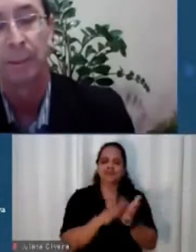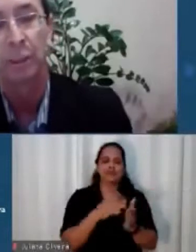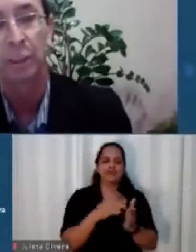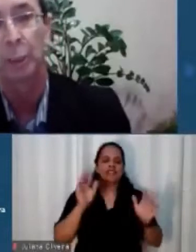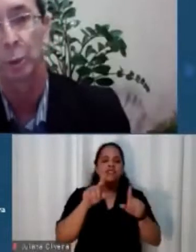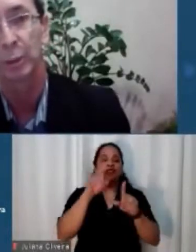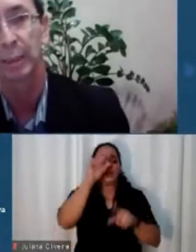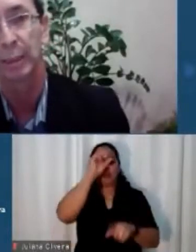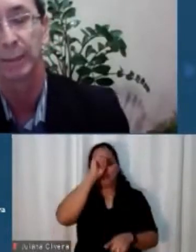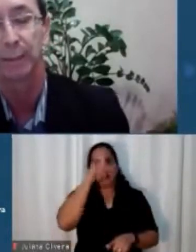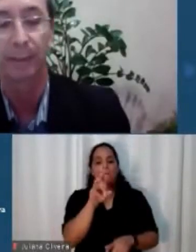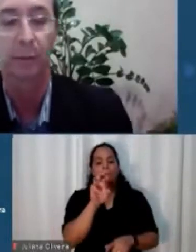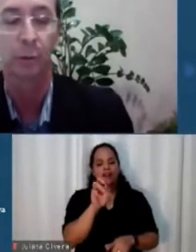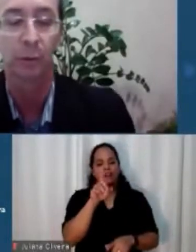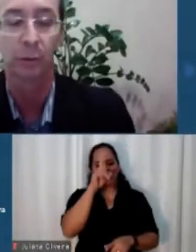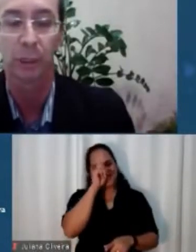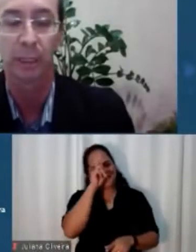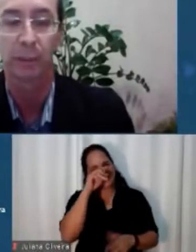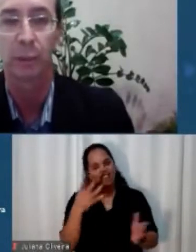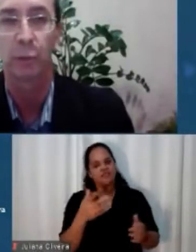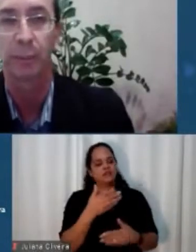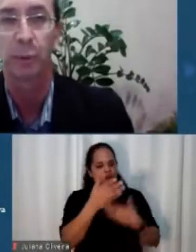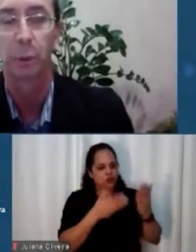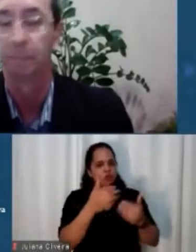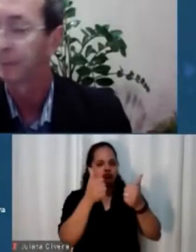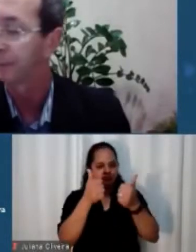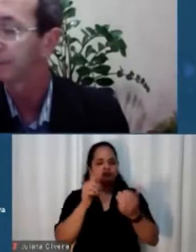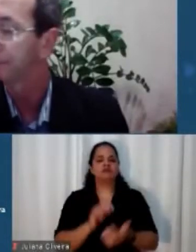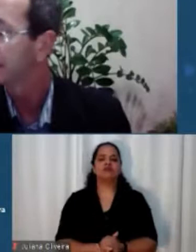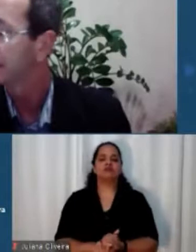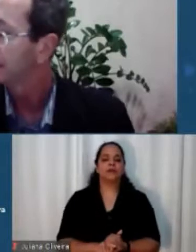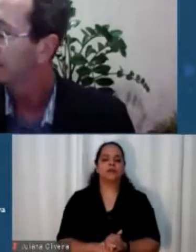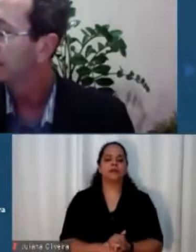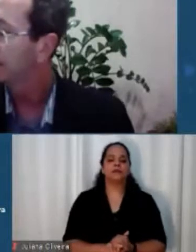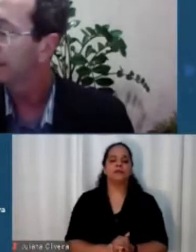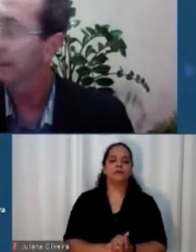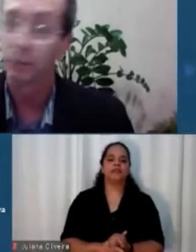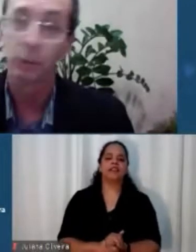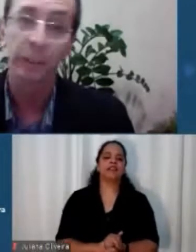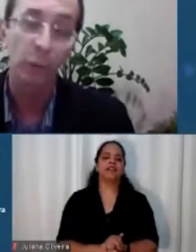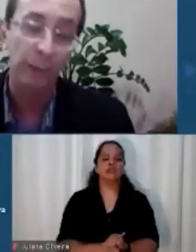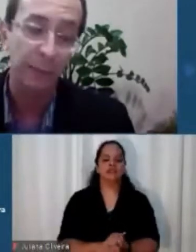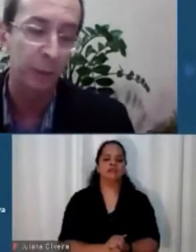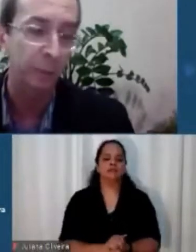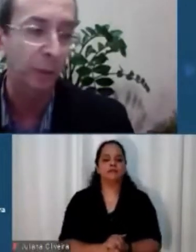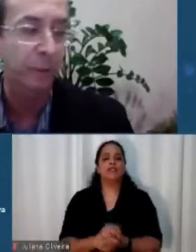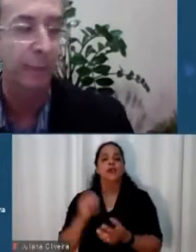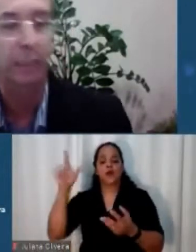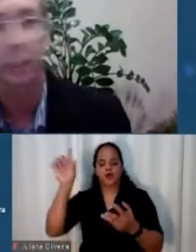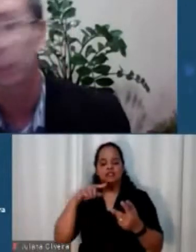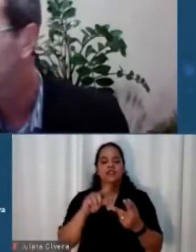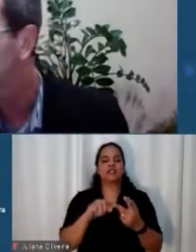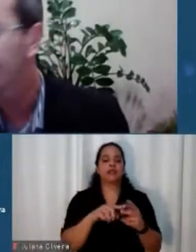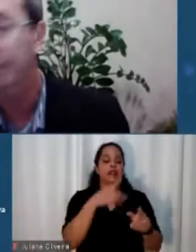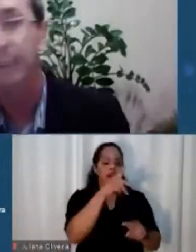ajuda bem em tudo isso que o senhor já comentou, né? Outra coisa também no pré-hospitalar que a gente costuma